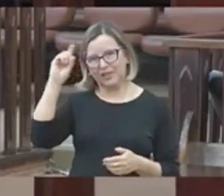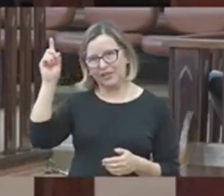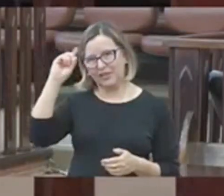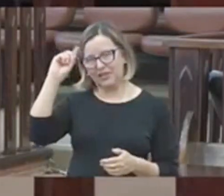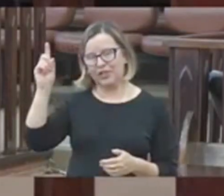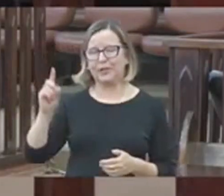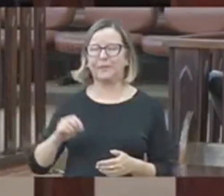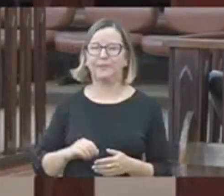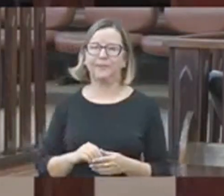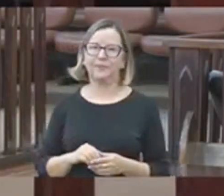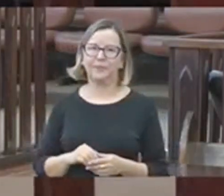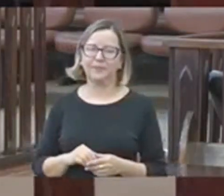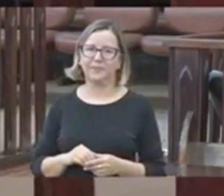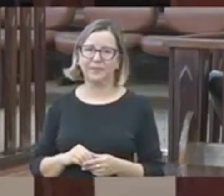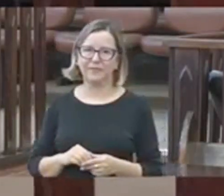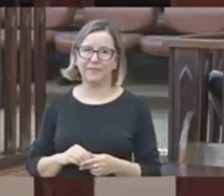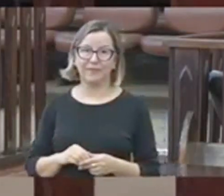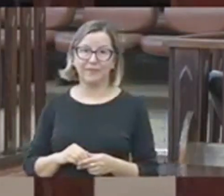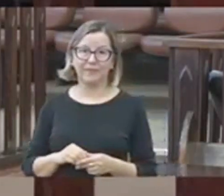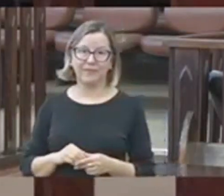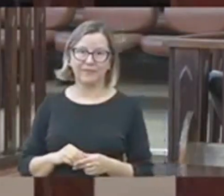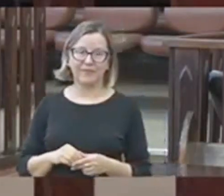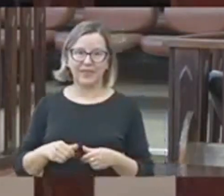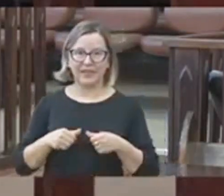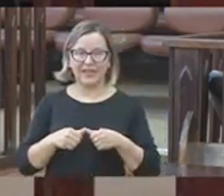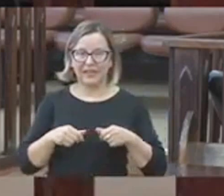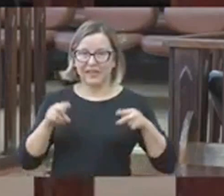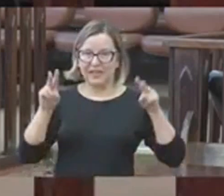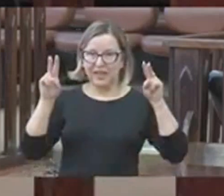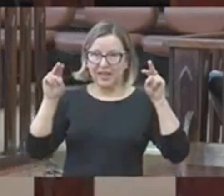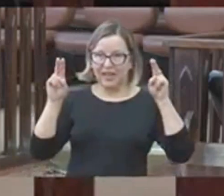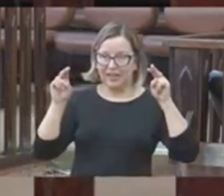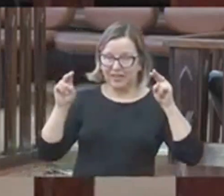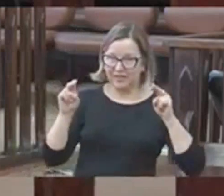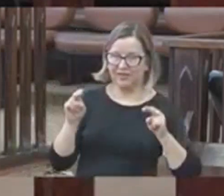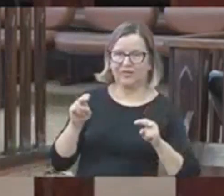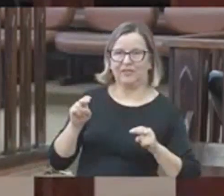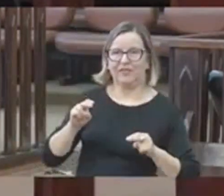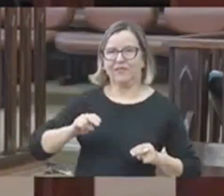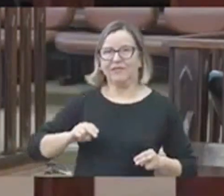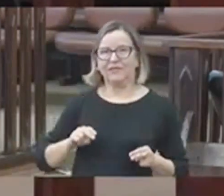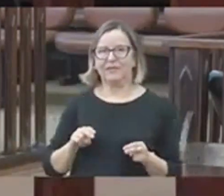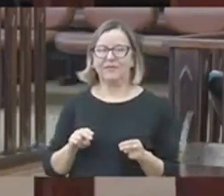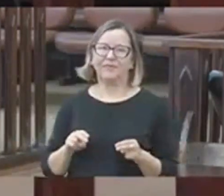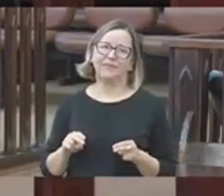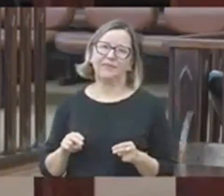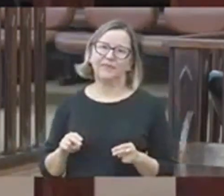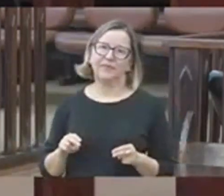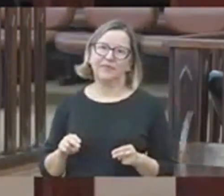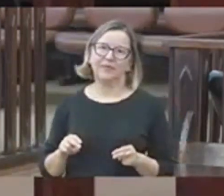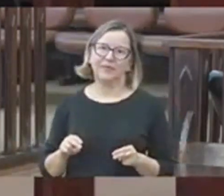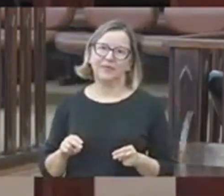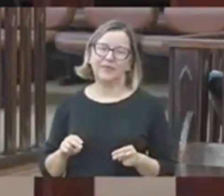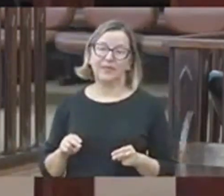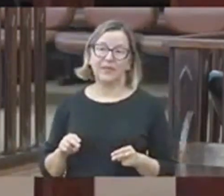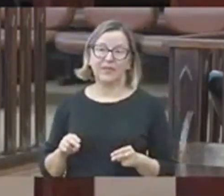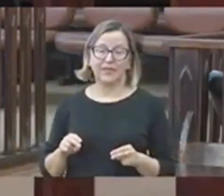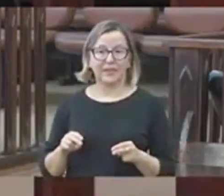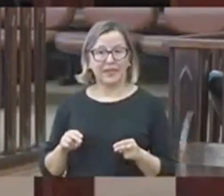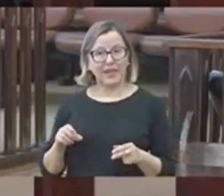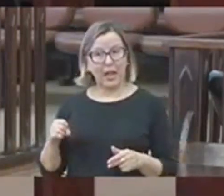assunto, nós estamos tratando de um ponto nevrálgico na nossa vida, na vida da igreja, na vida da